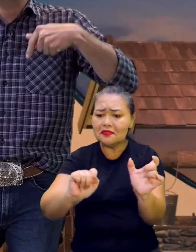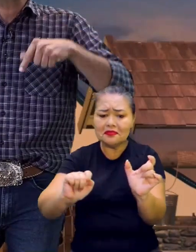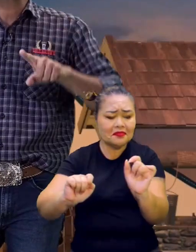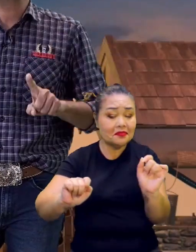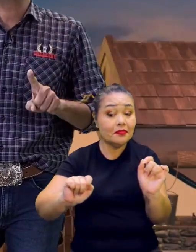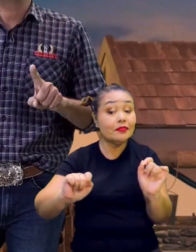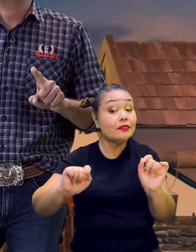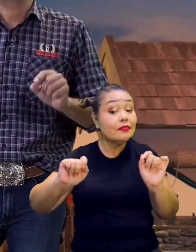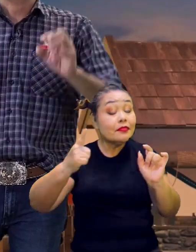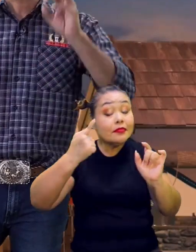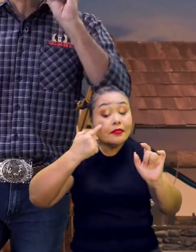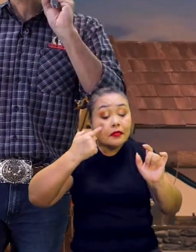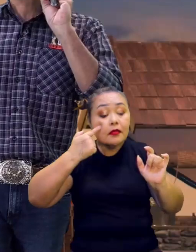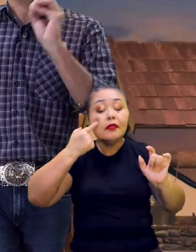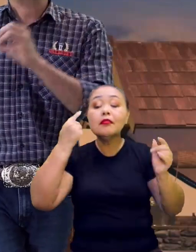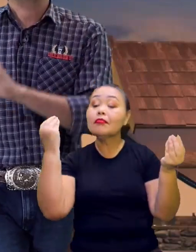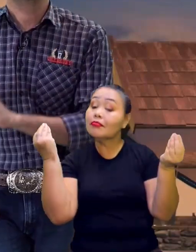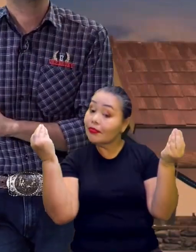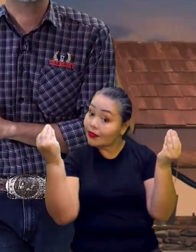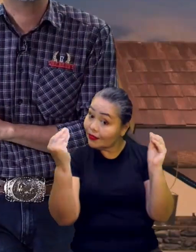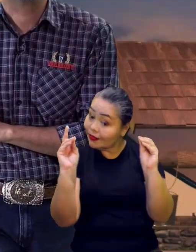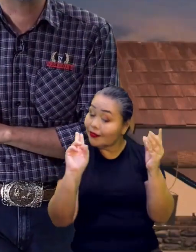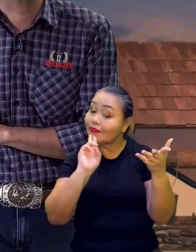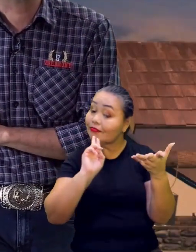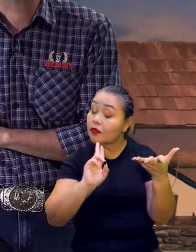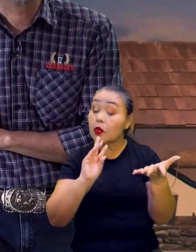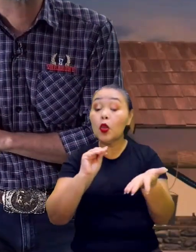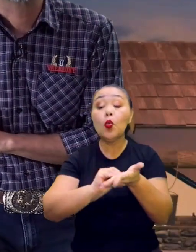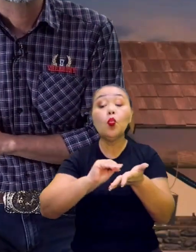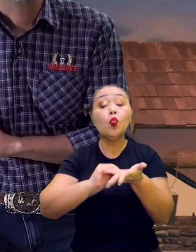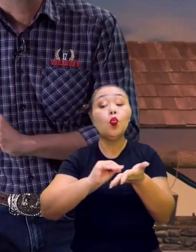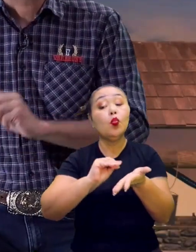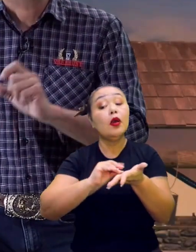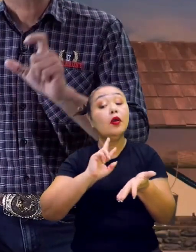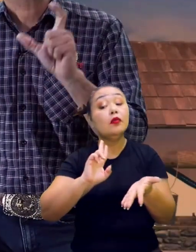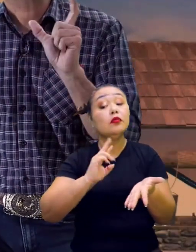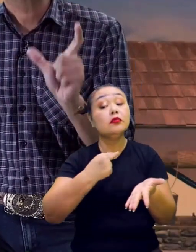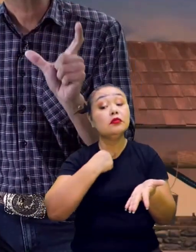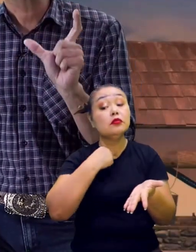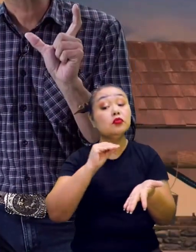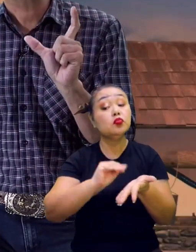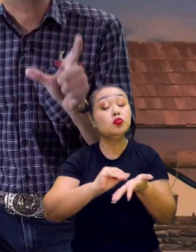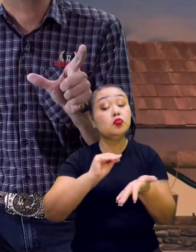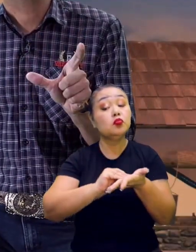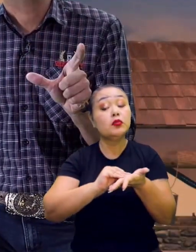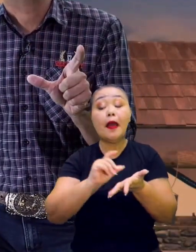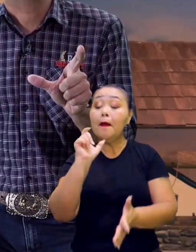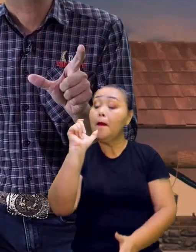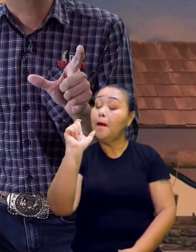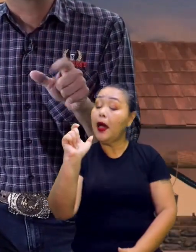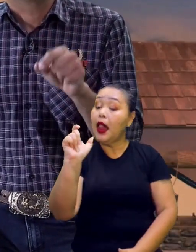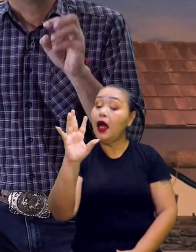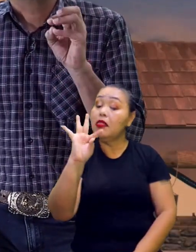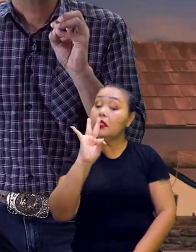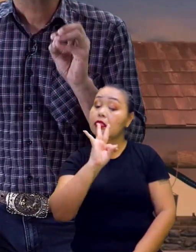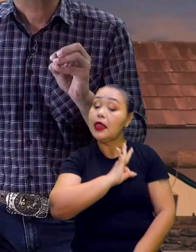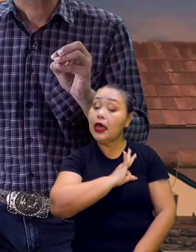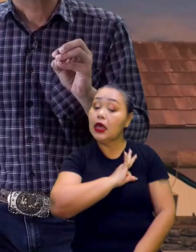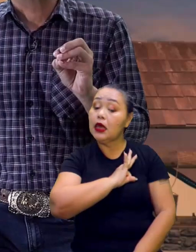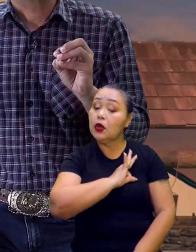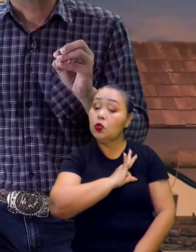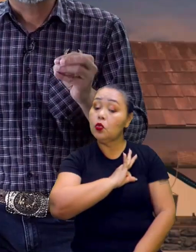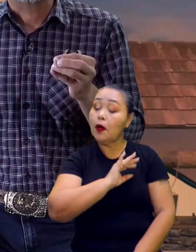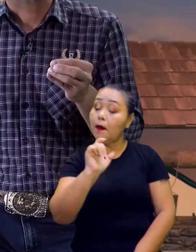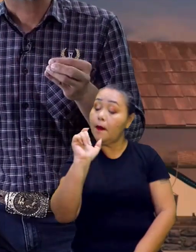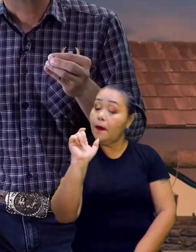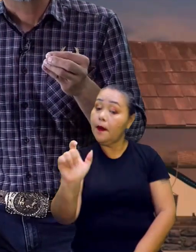ver que contempla a resposta. O que não pode faltar é o quê, pessoal? São os termos técnicos. O que nós